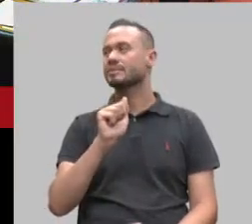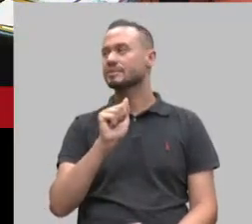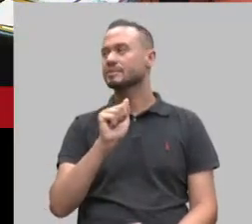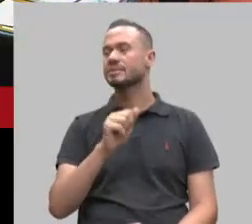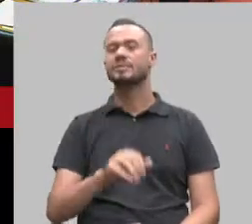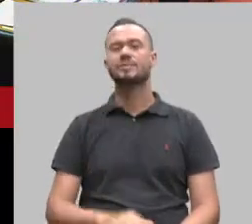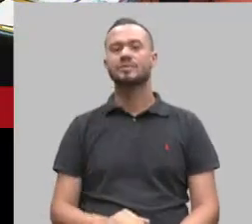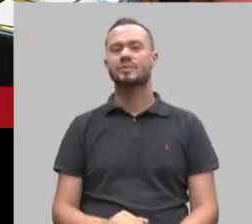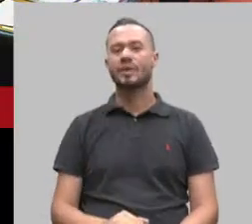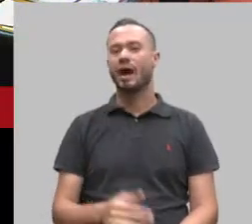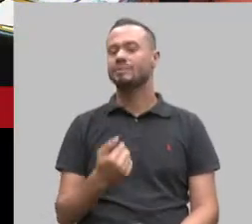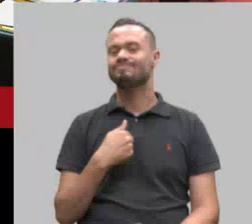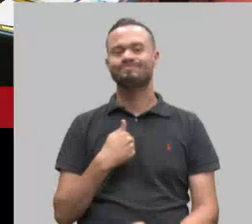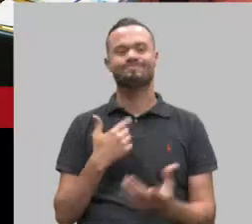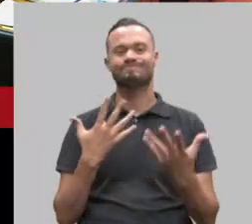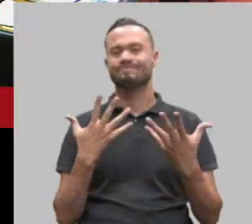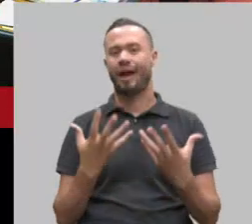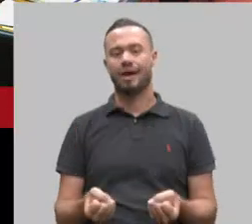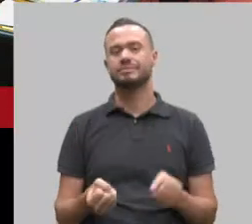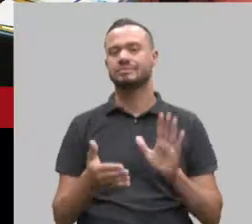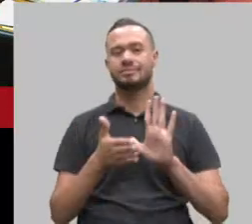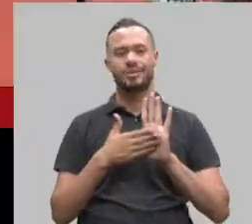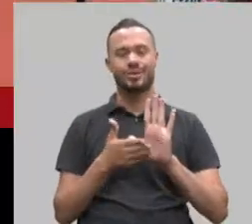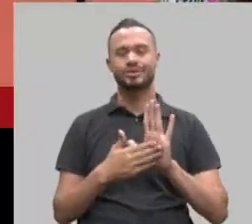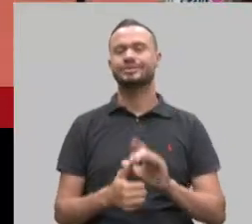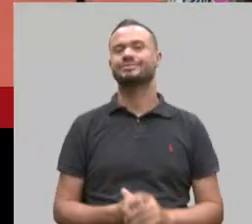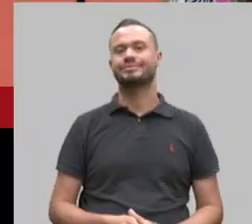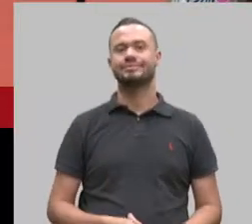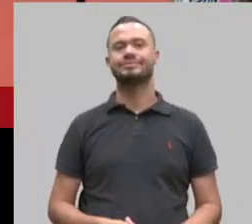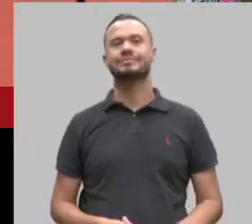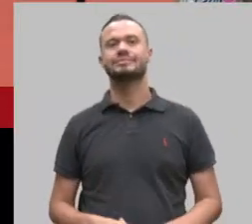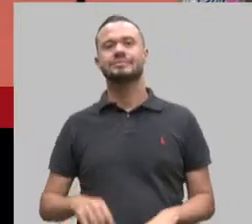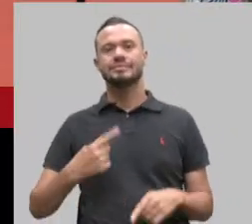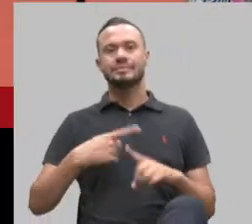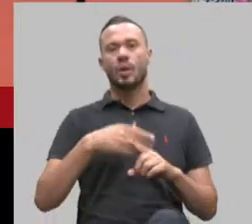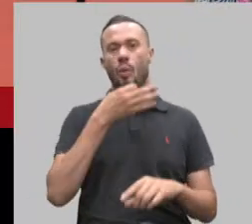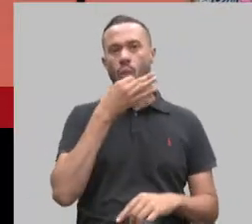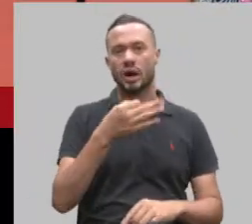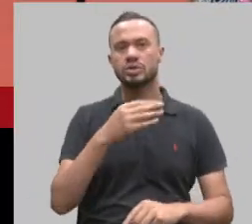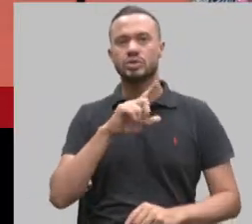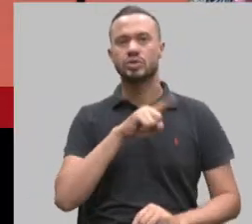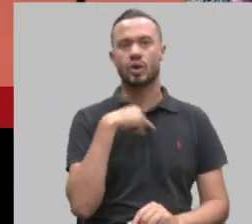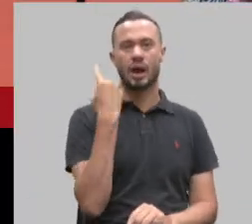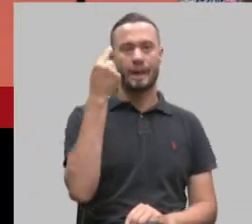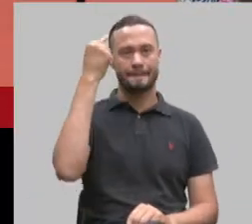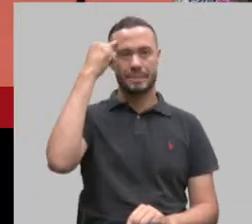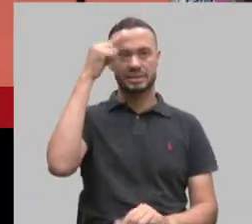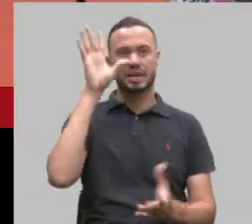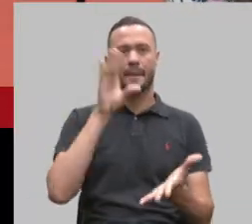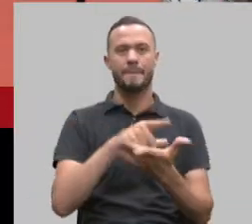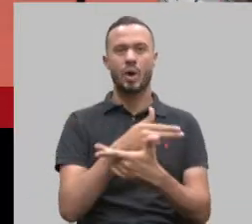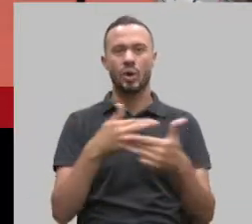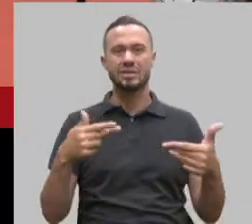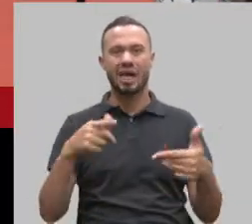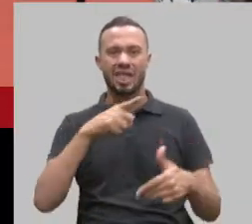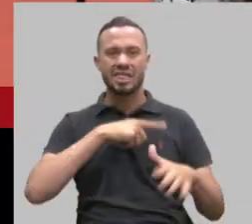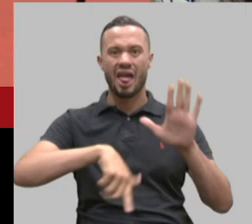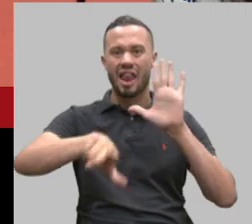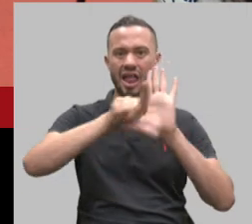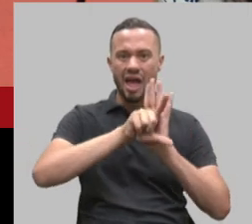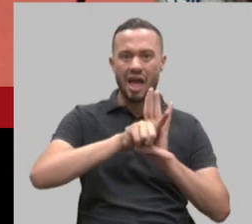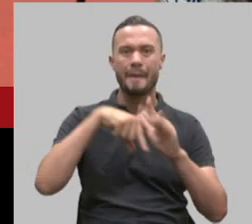contra a proposta Eu acho que todo mundo aqui tá pensando na mesma coisa se já existe lei porque tem que ter a